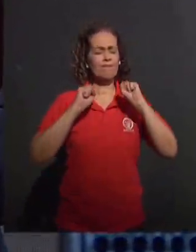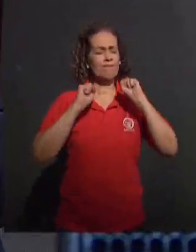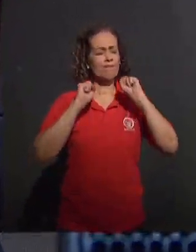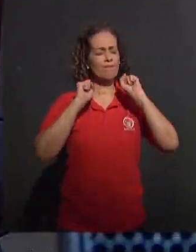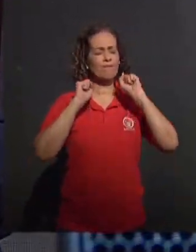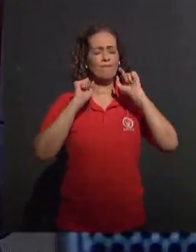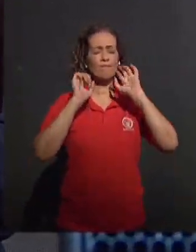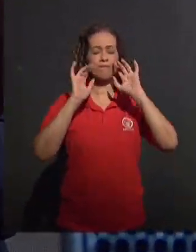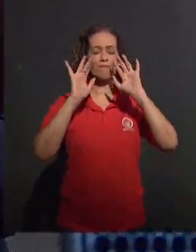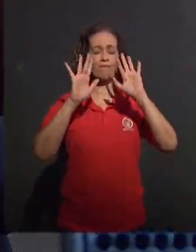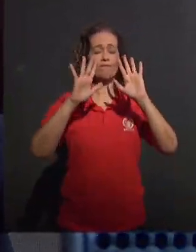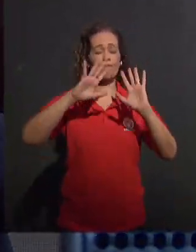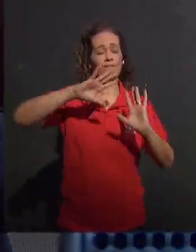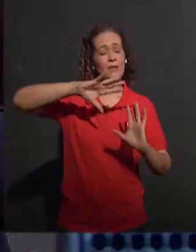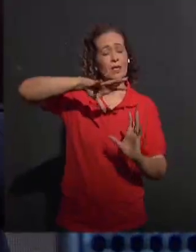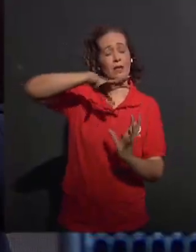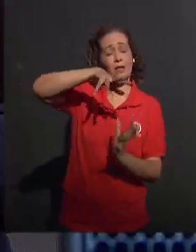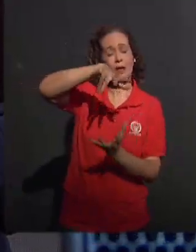cobrir a terra.